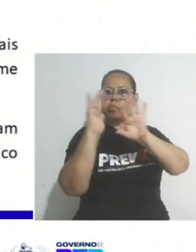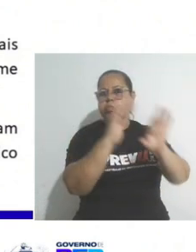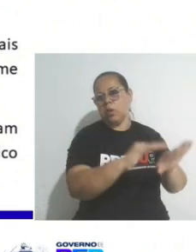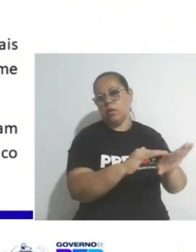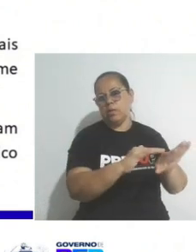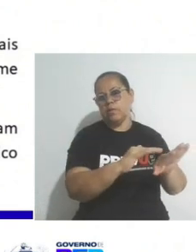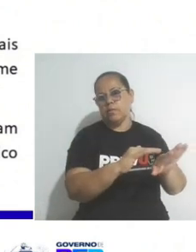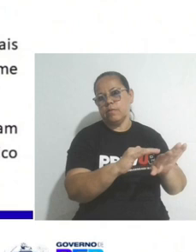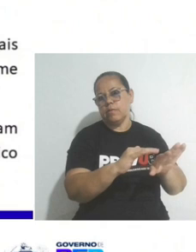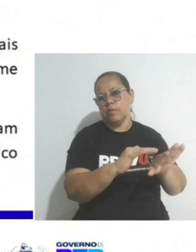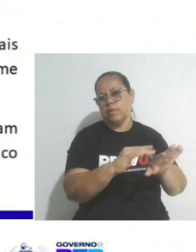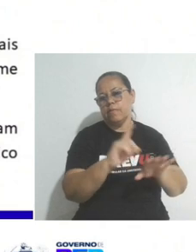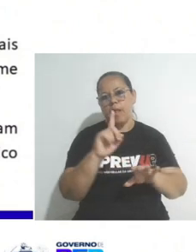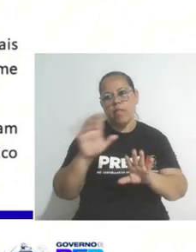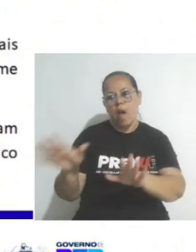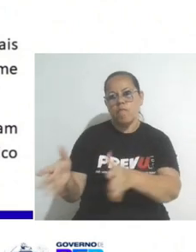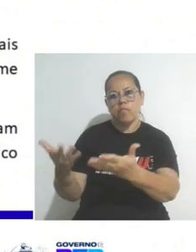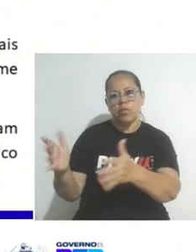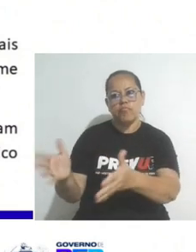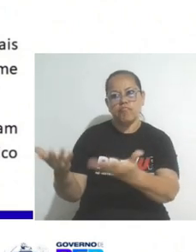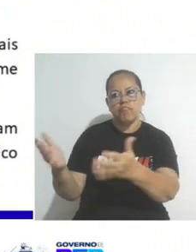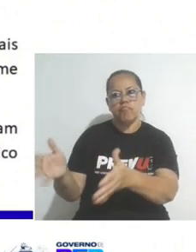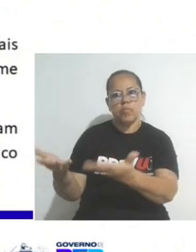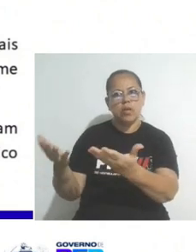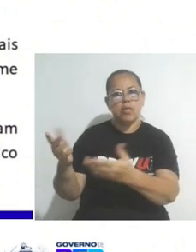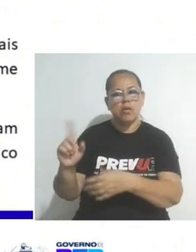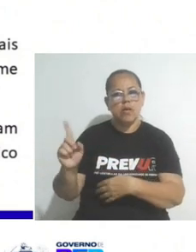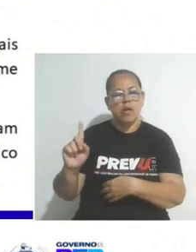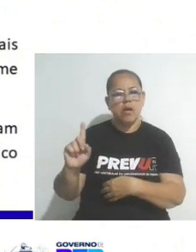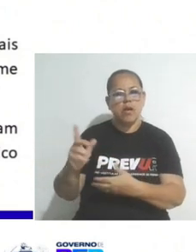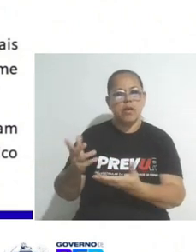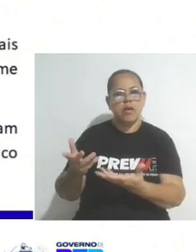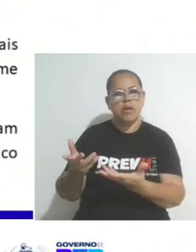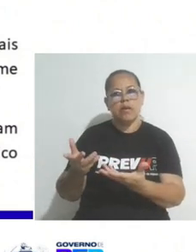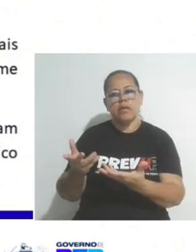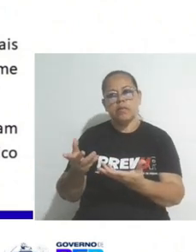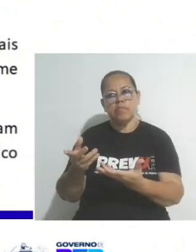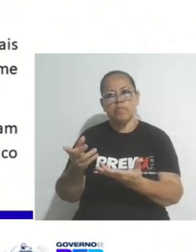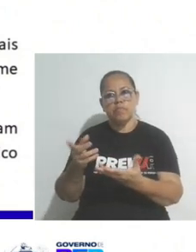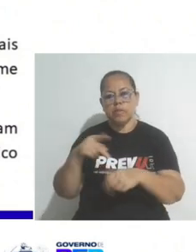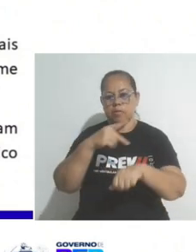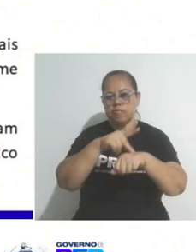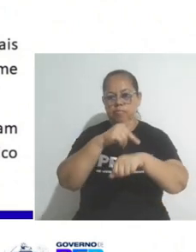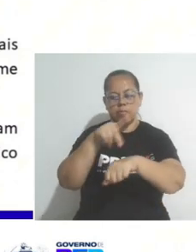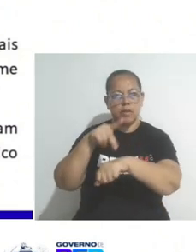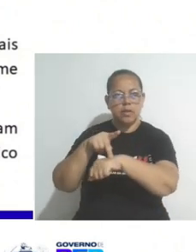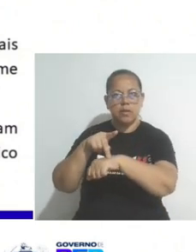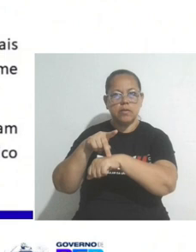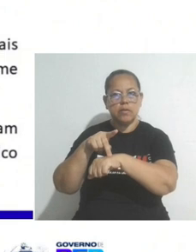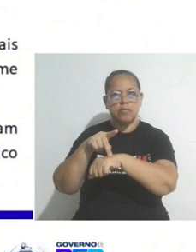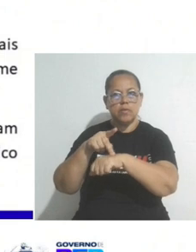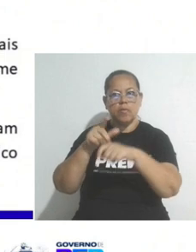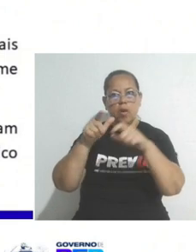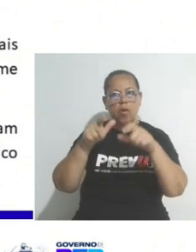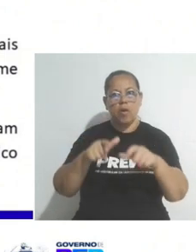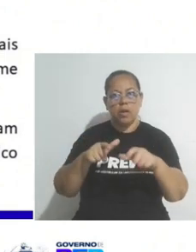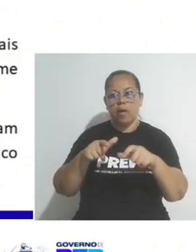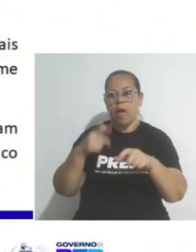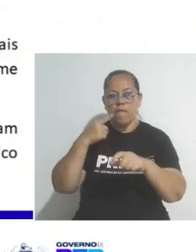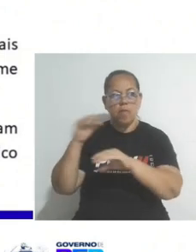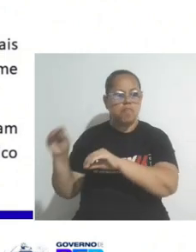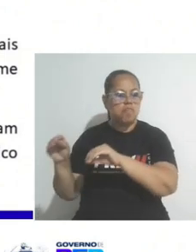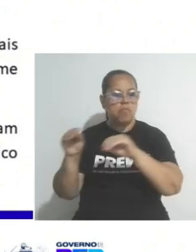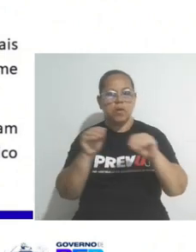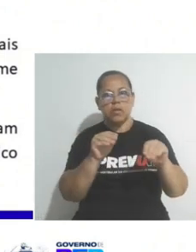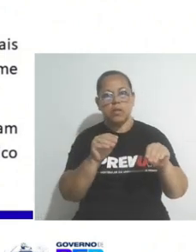desestimulando a adoção destes países como local de nova morada